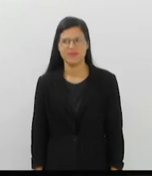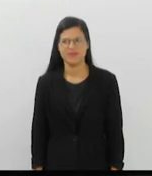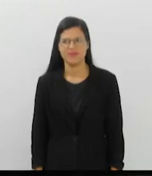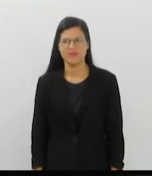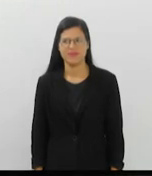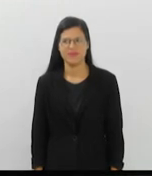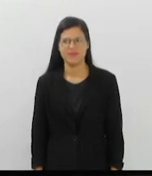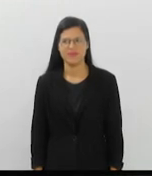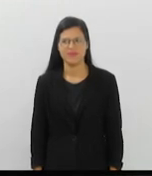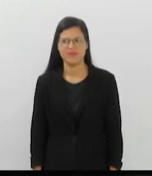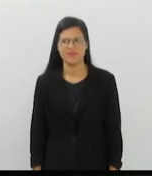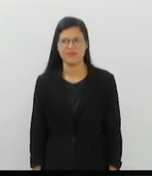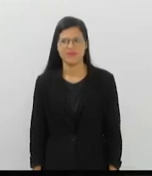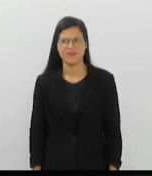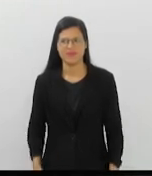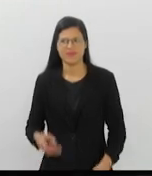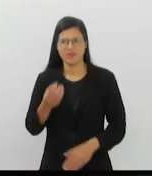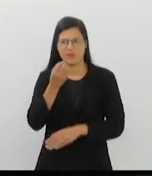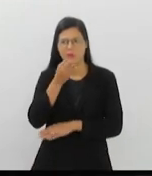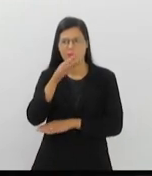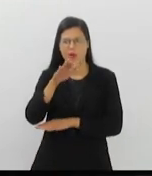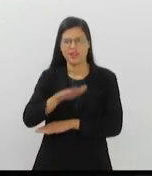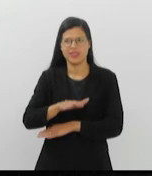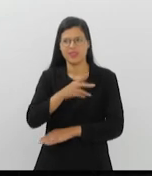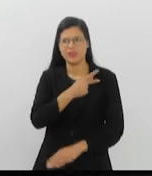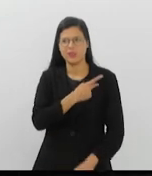segundo Boa tarde senhor